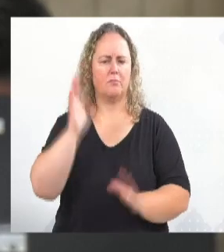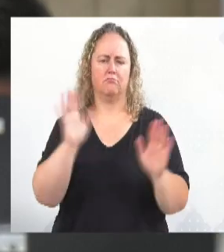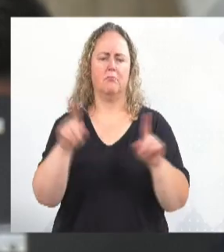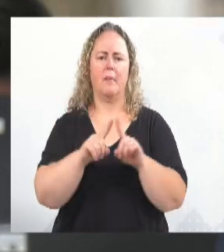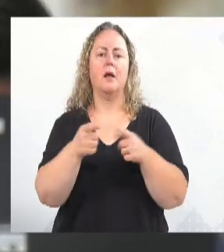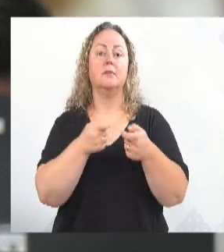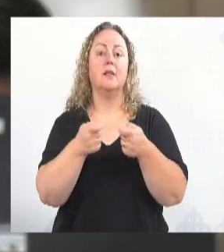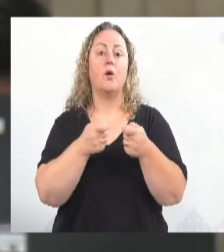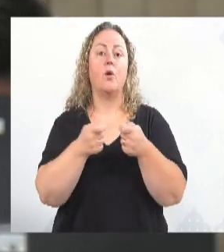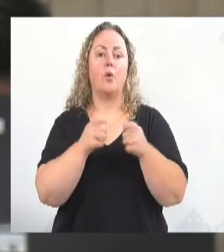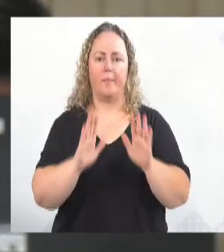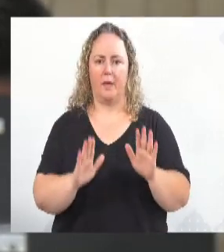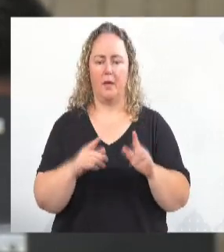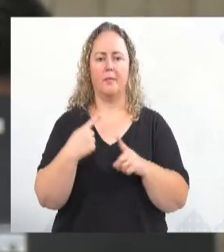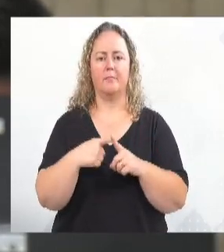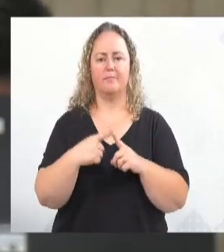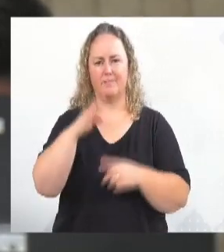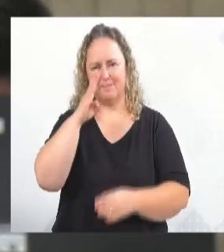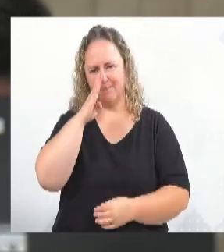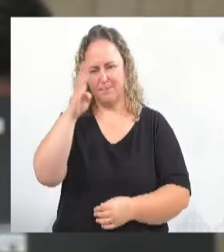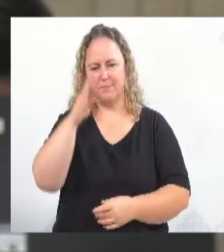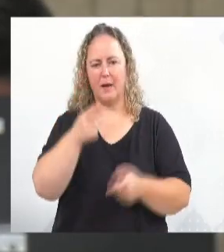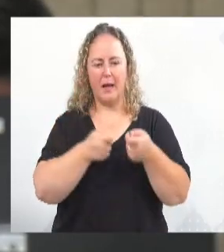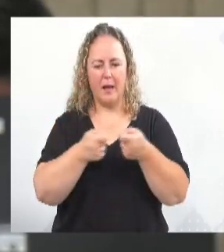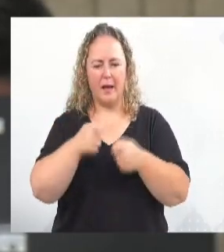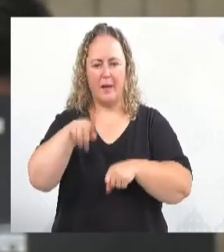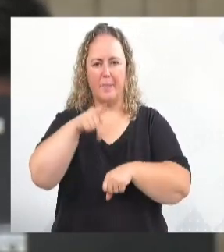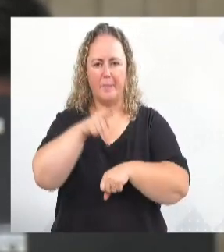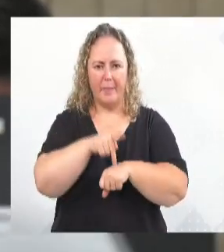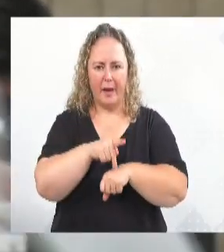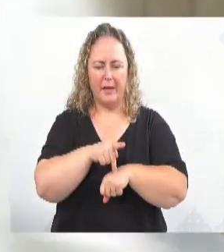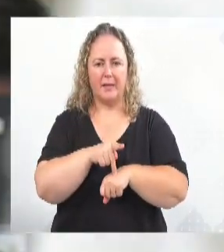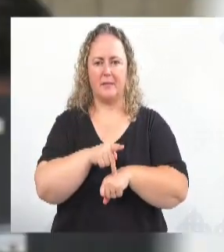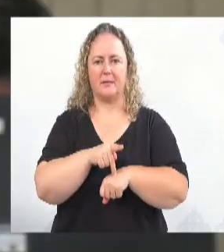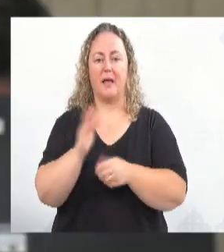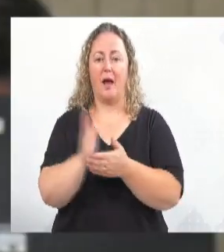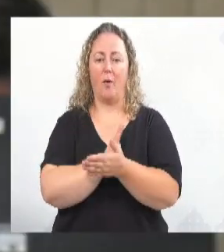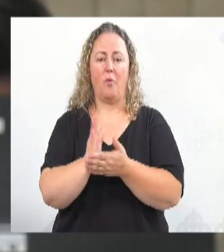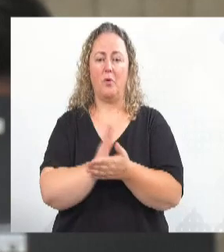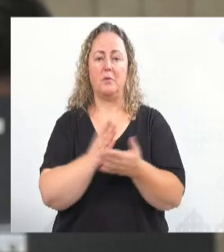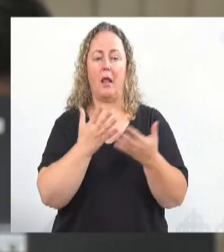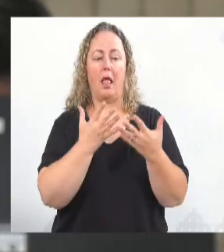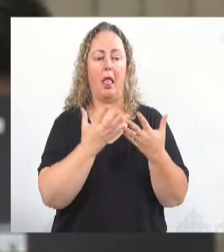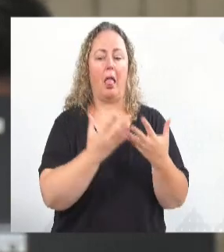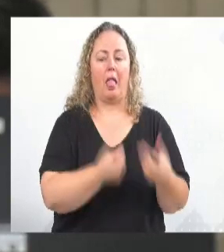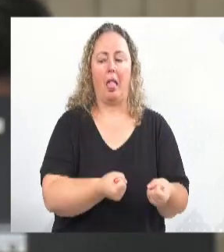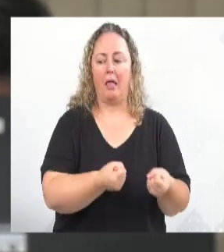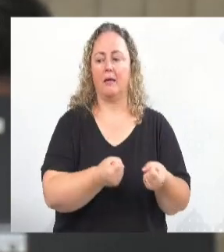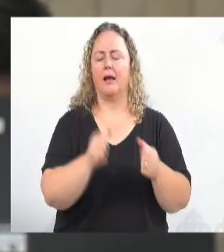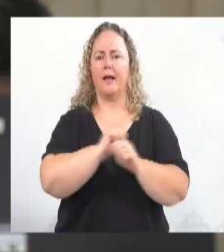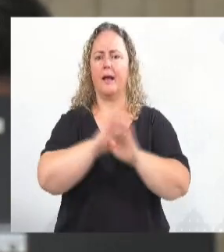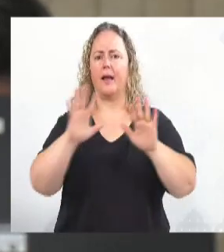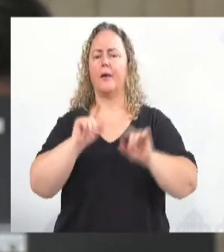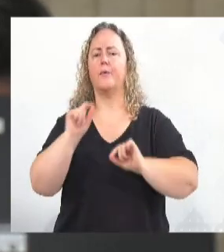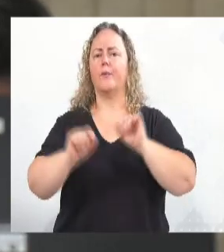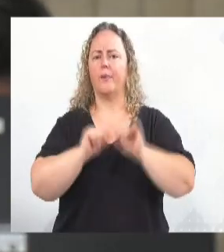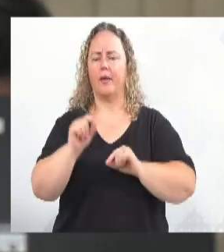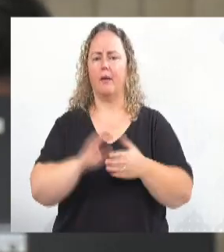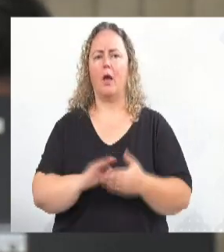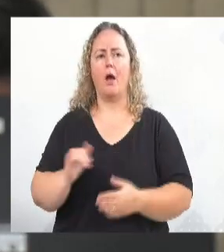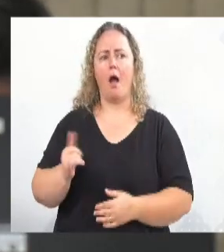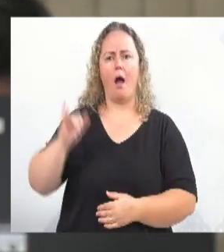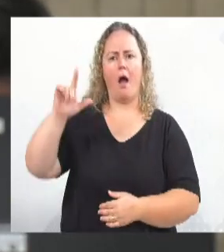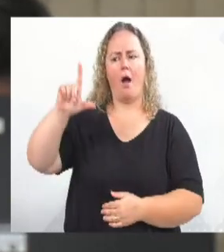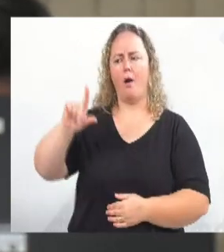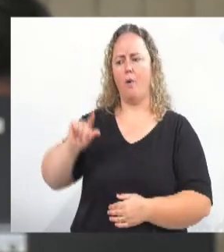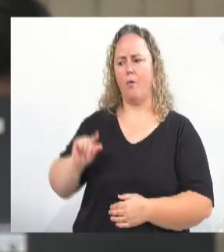economista, porque os principais economistas do país, aqueles que não se venderam ainda a este governo, estavam deixando claro que a inflação iria diminuir esse ano,